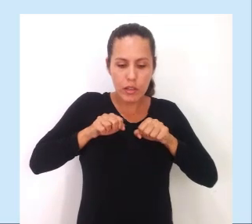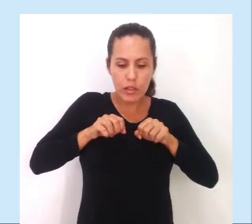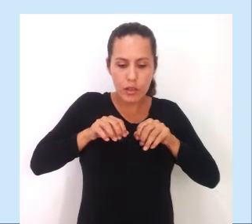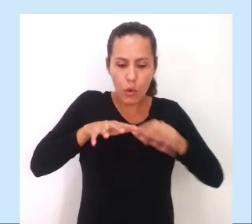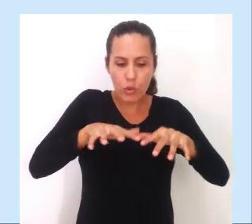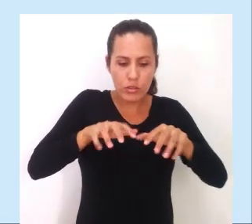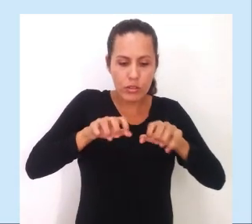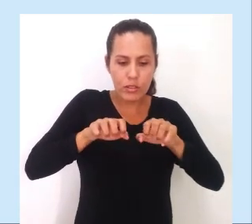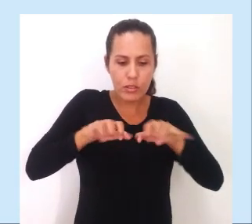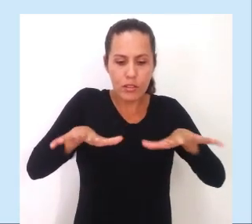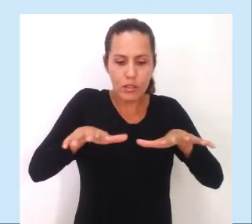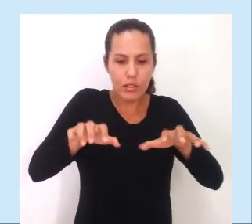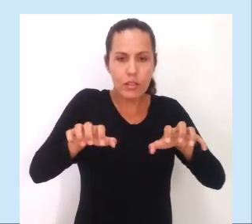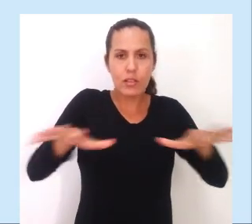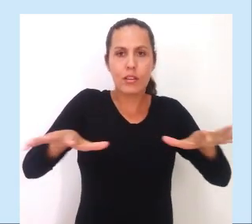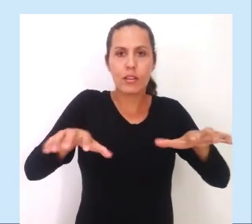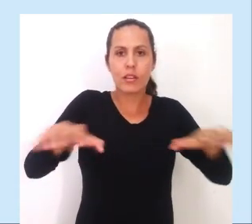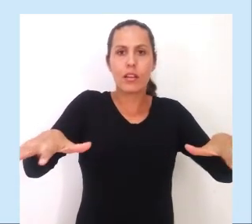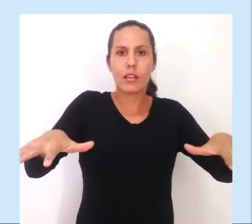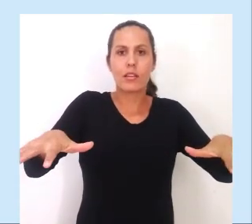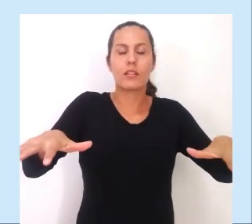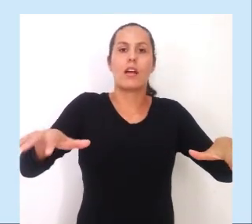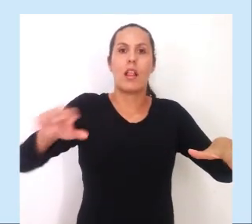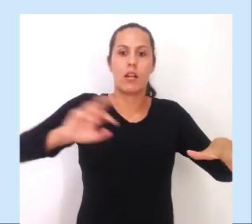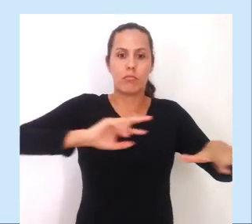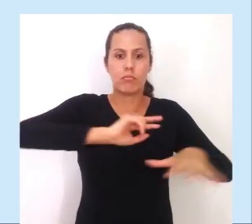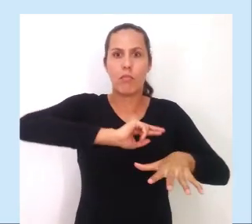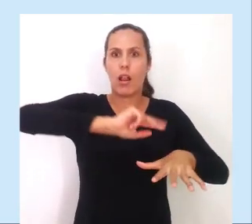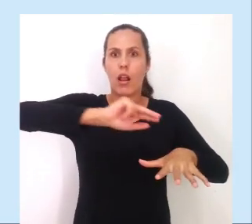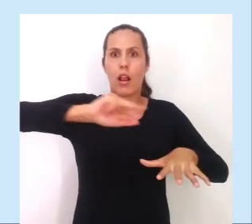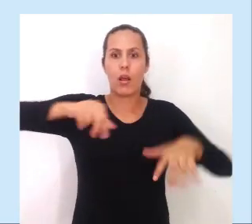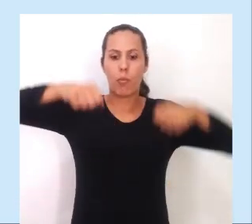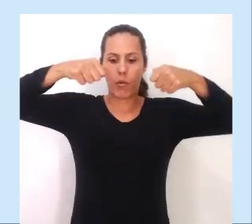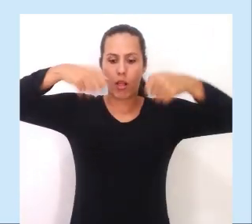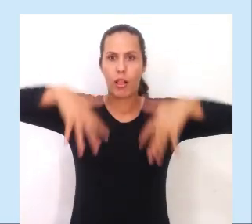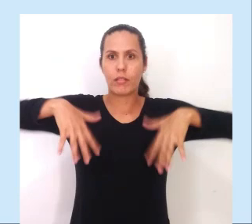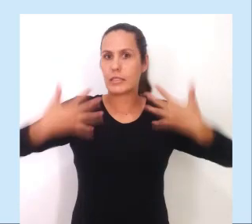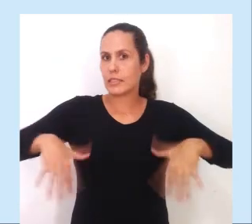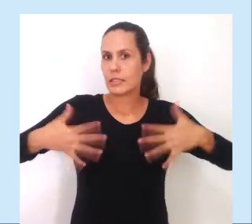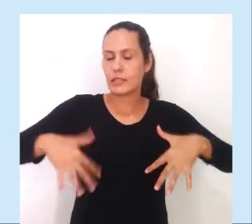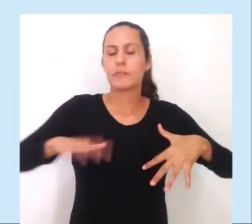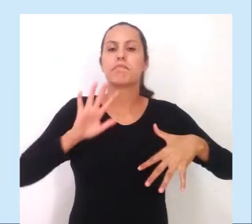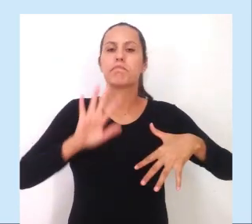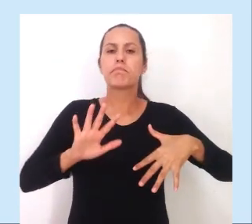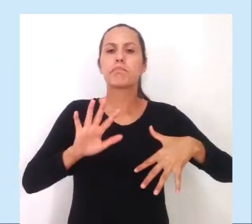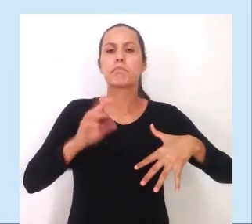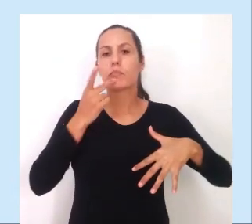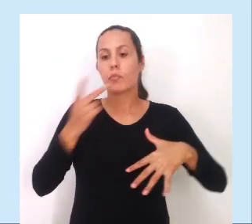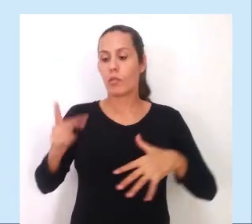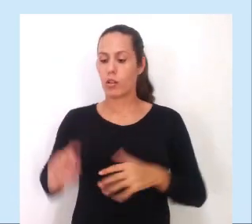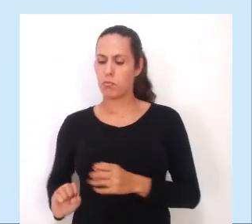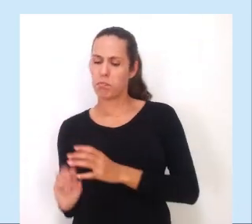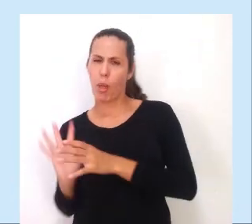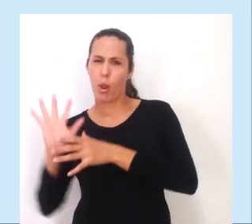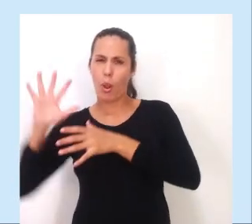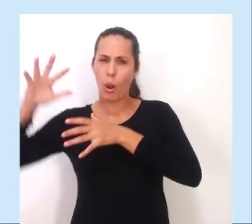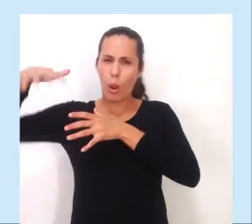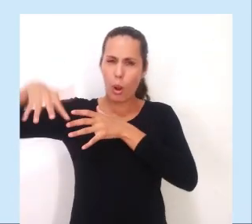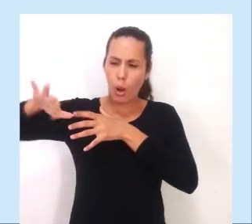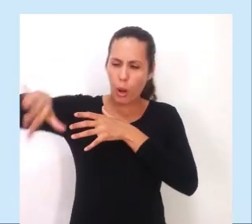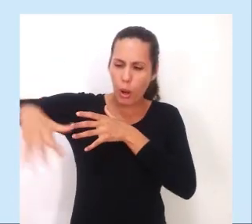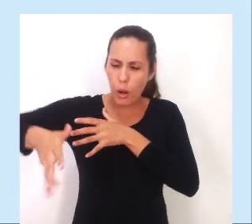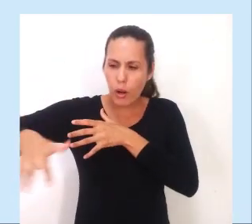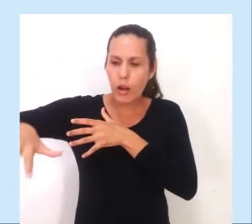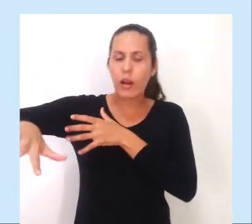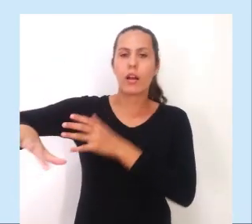e elas vão ter vários tipos dessas rochas. Então, o resfriamento desse magma, a gente